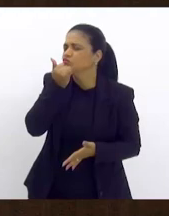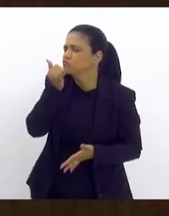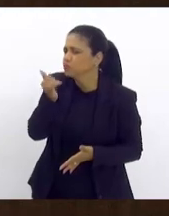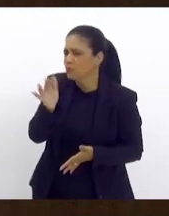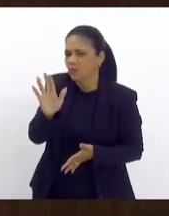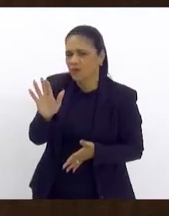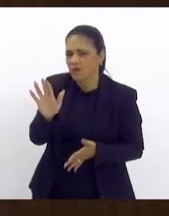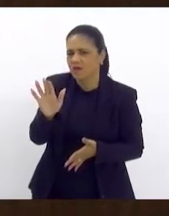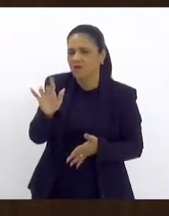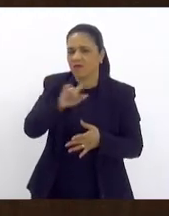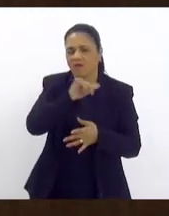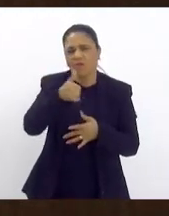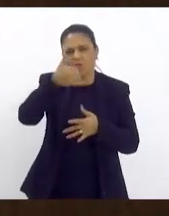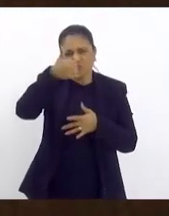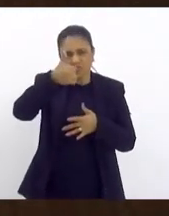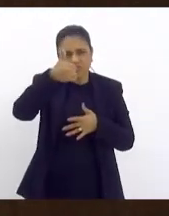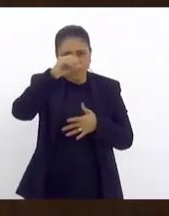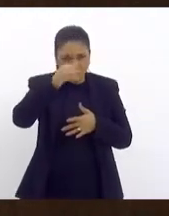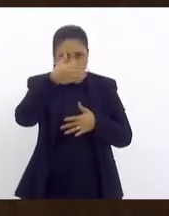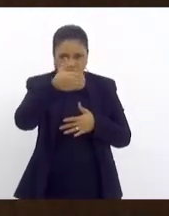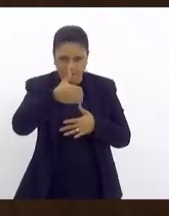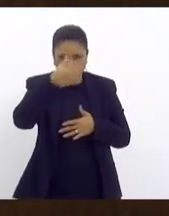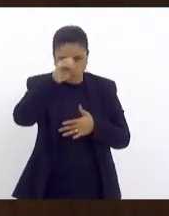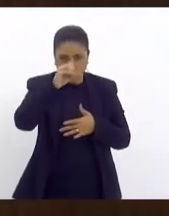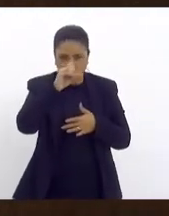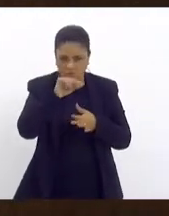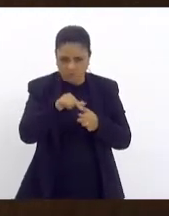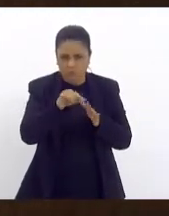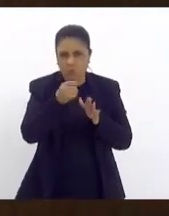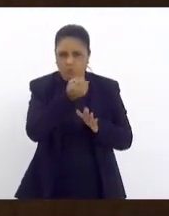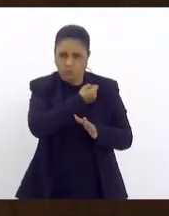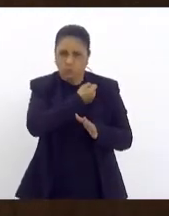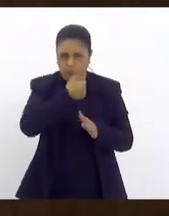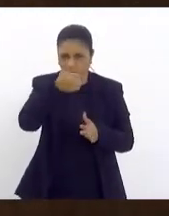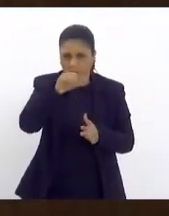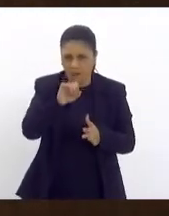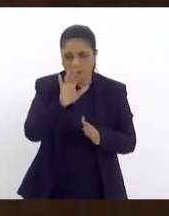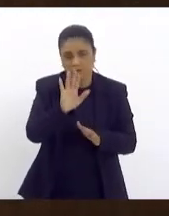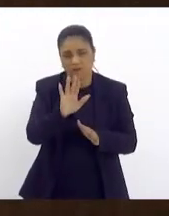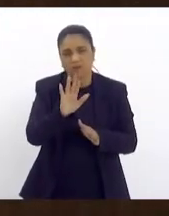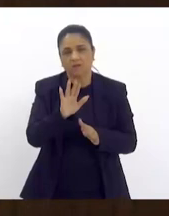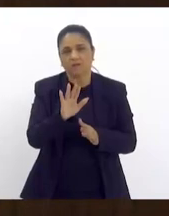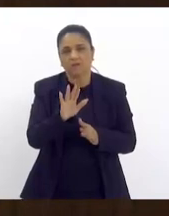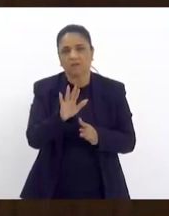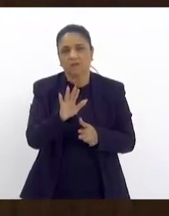é o décimo é o décimo desculpe o décimo